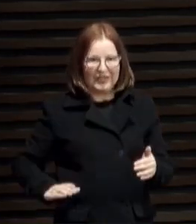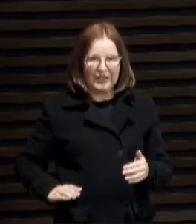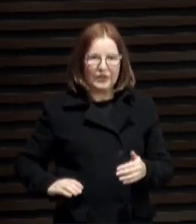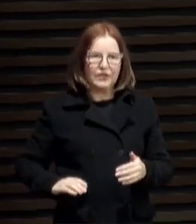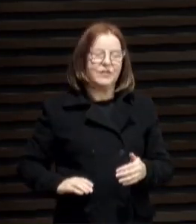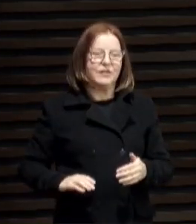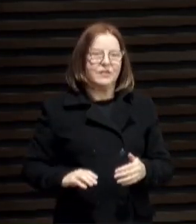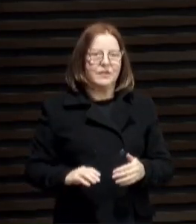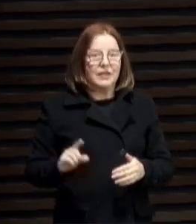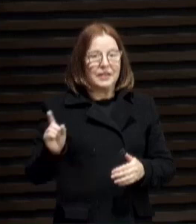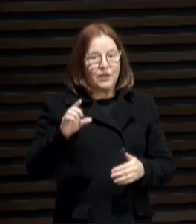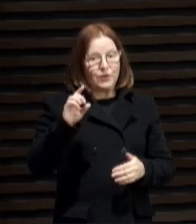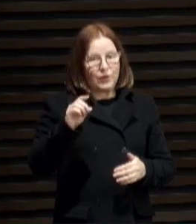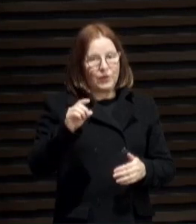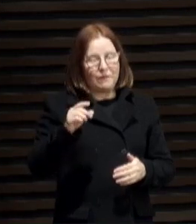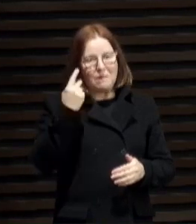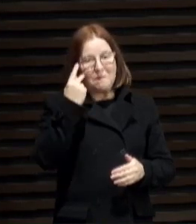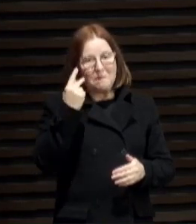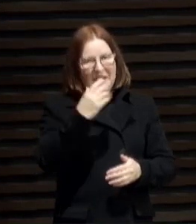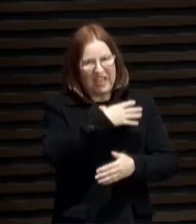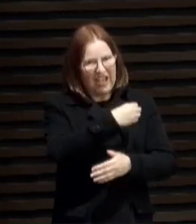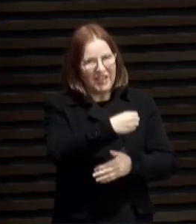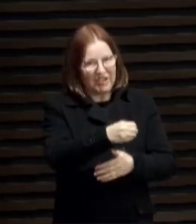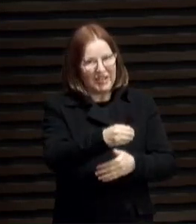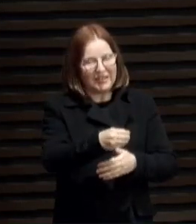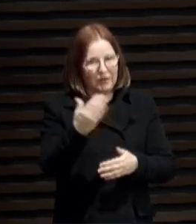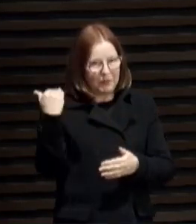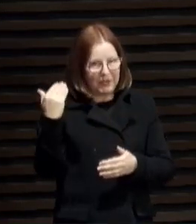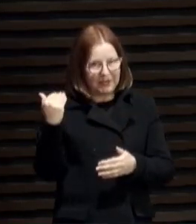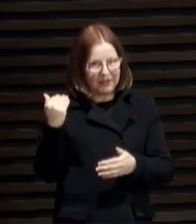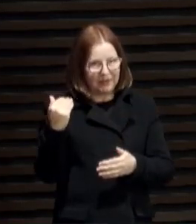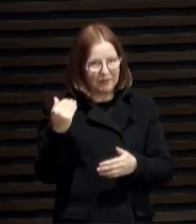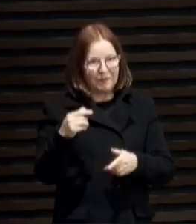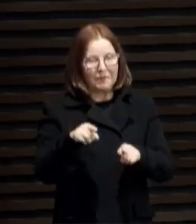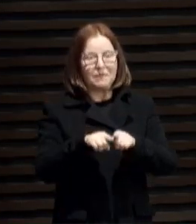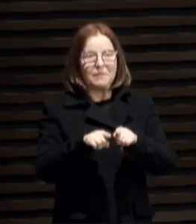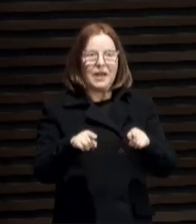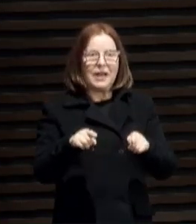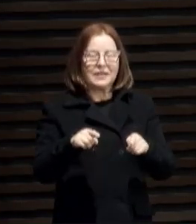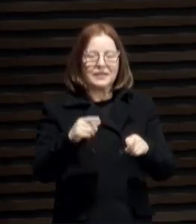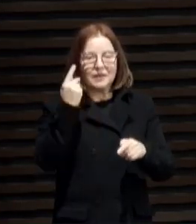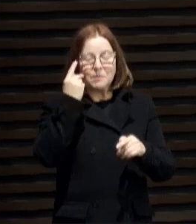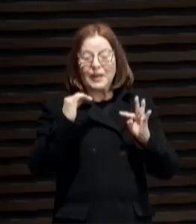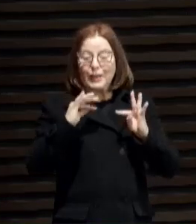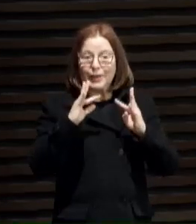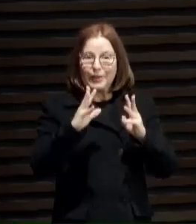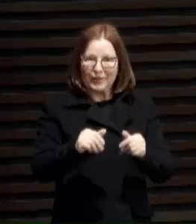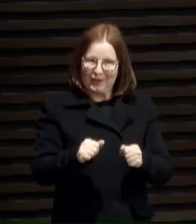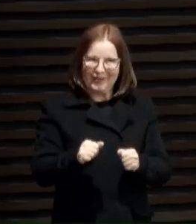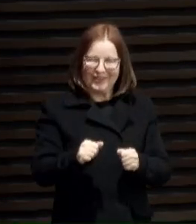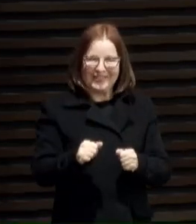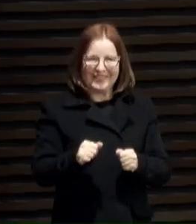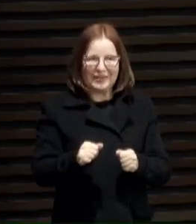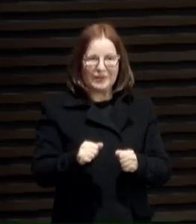mas também para a última geração que haverá de testemunhar o retorno, ou seja, a segunda